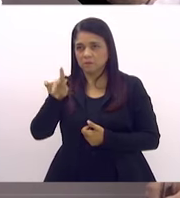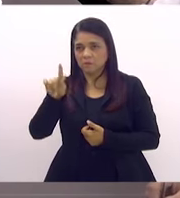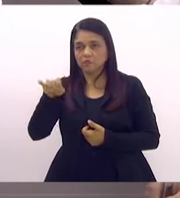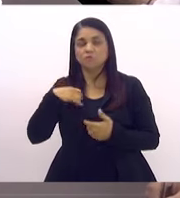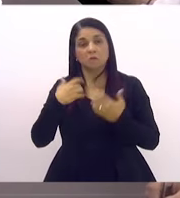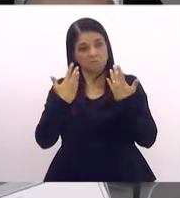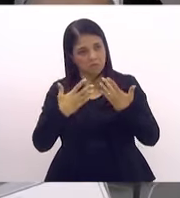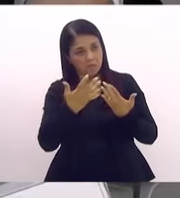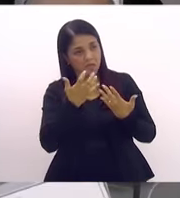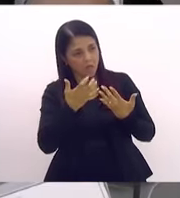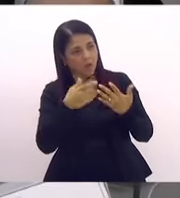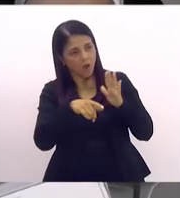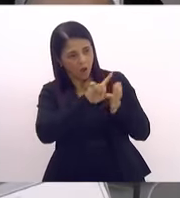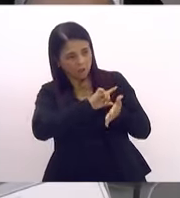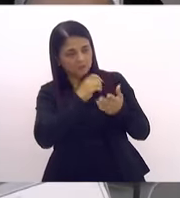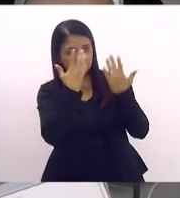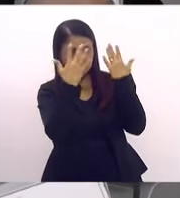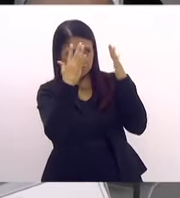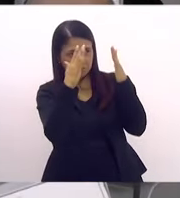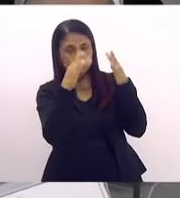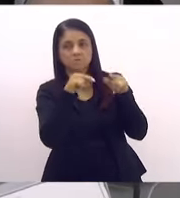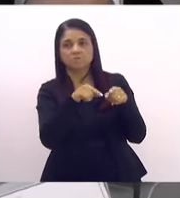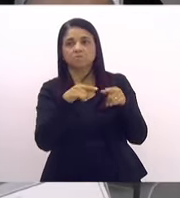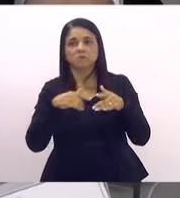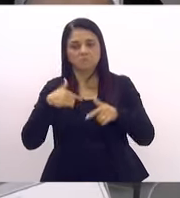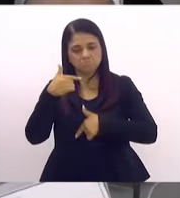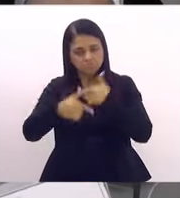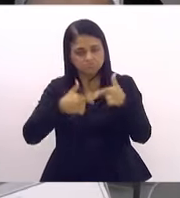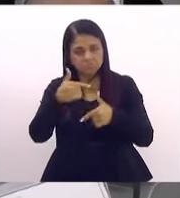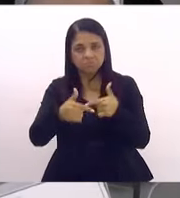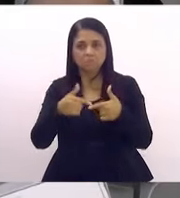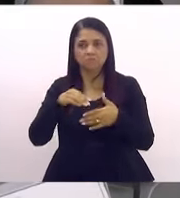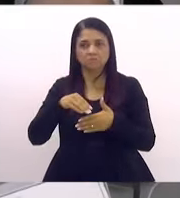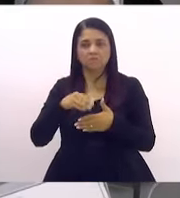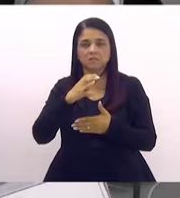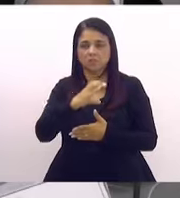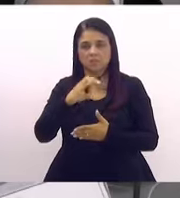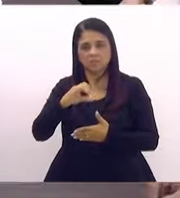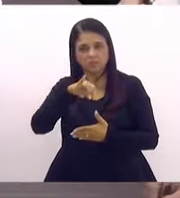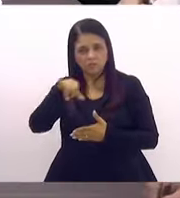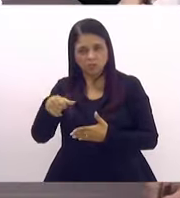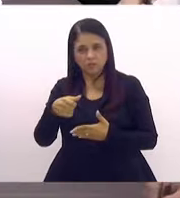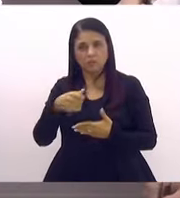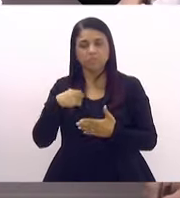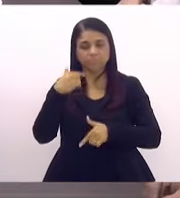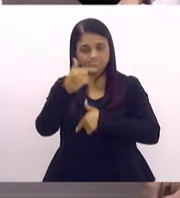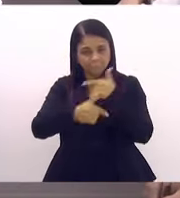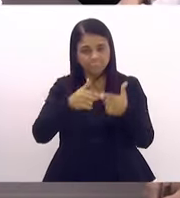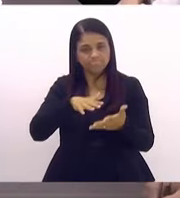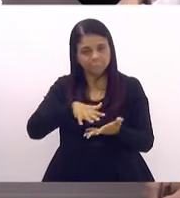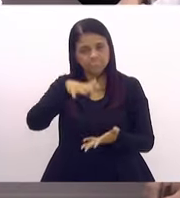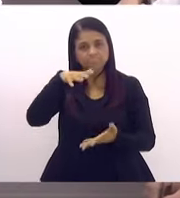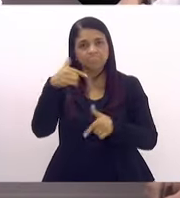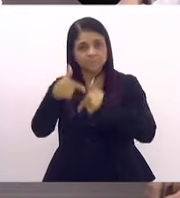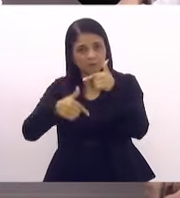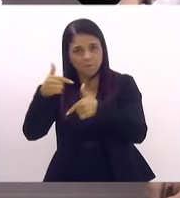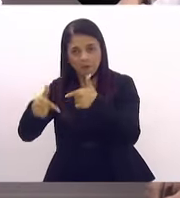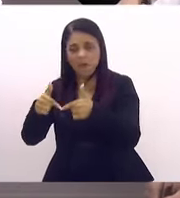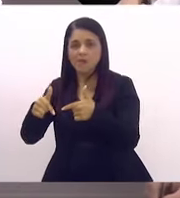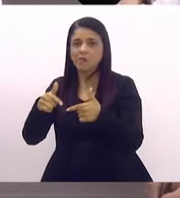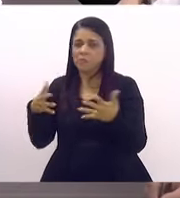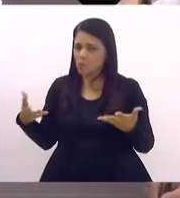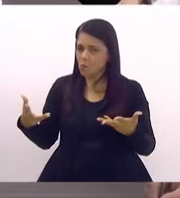parabenizá-lo pela condução dos trabalhos na CCJ. Esse volume de trabalho com qualidade que foi feito,